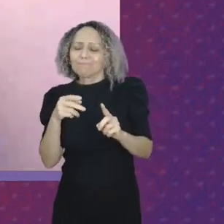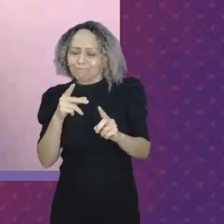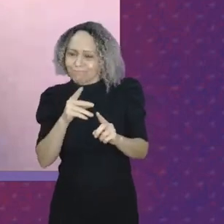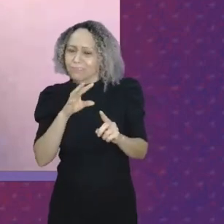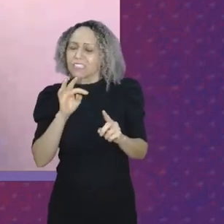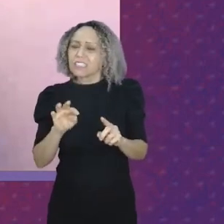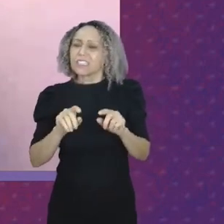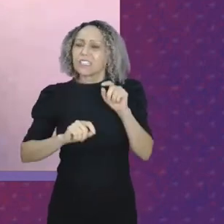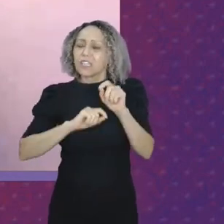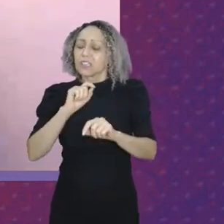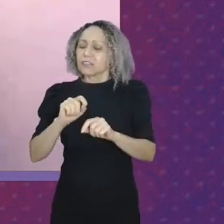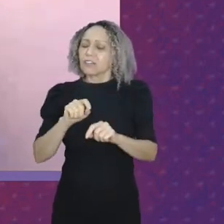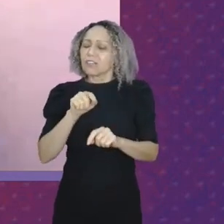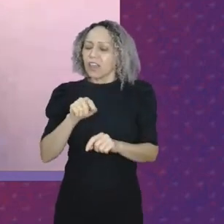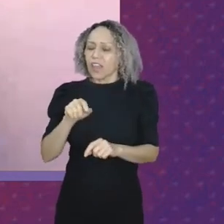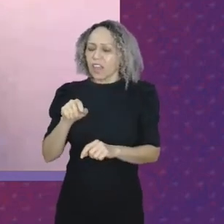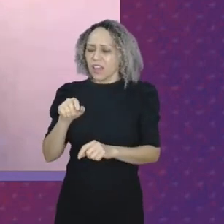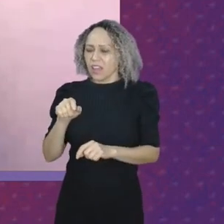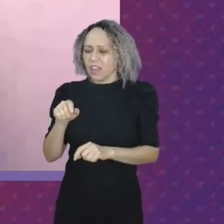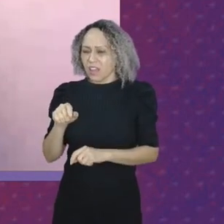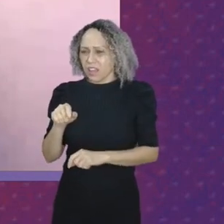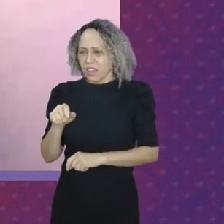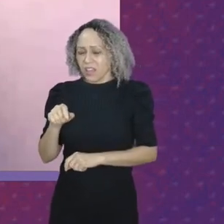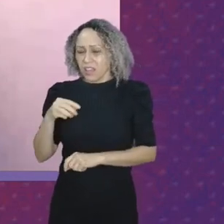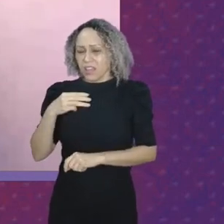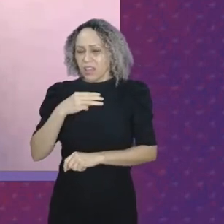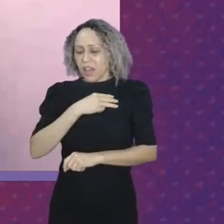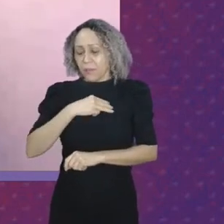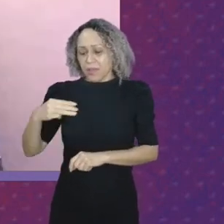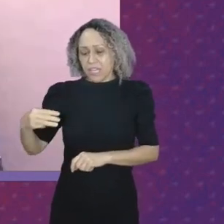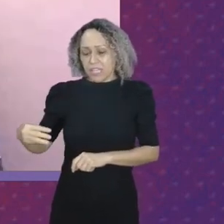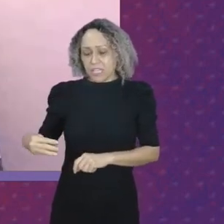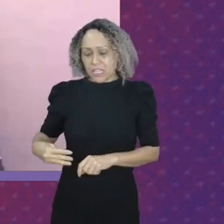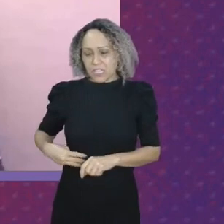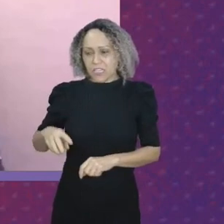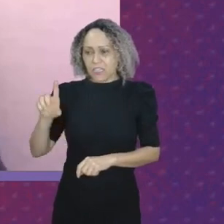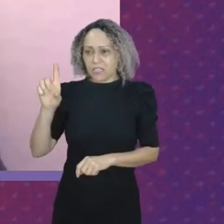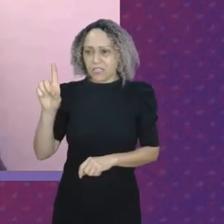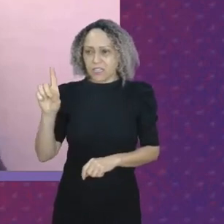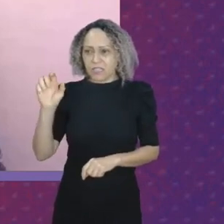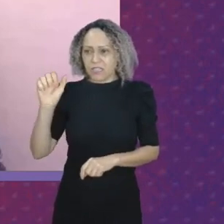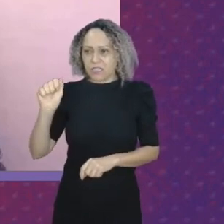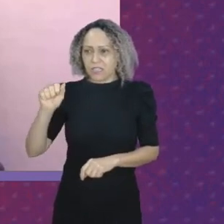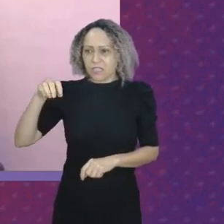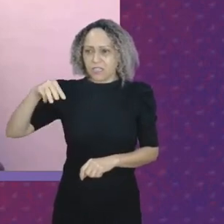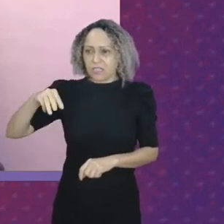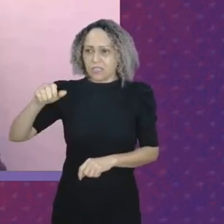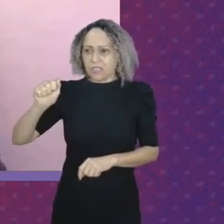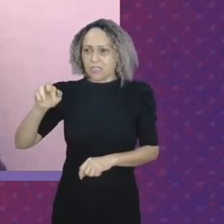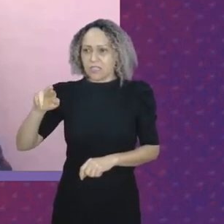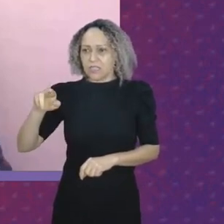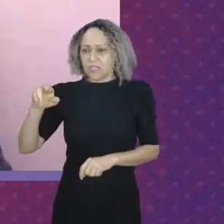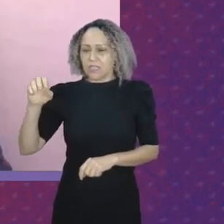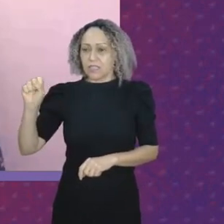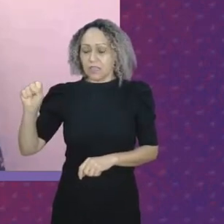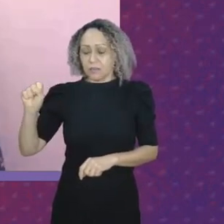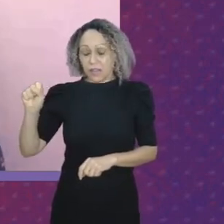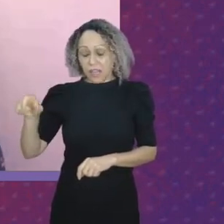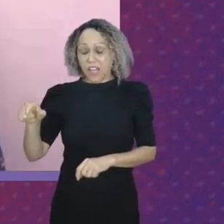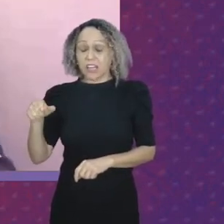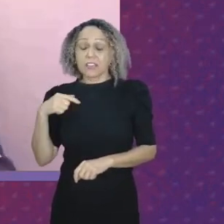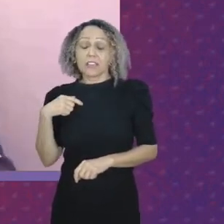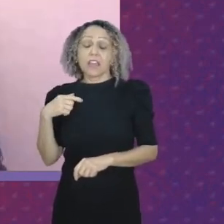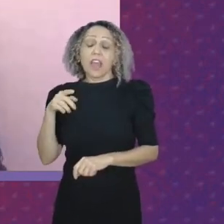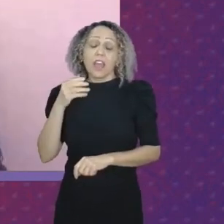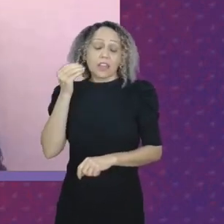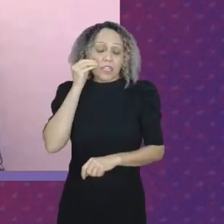da ministra Damares com a Casa da Mulher Brasileira, né, que é perguntar para a mulher se está numa gravidez indesejada, se